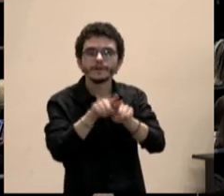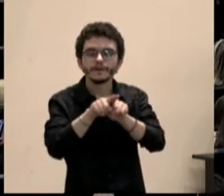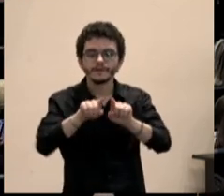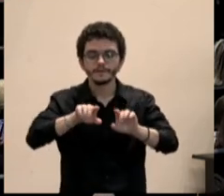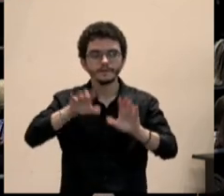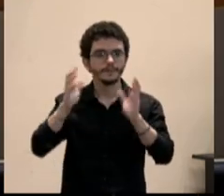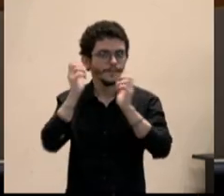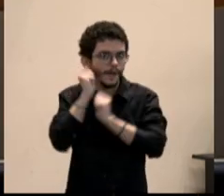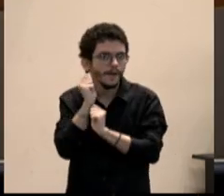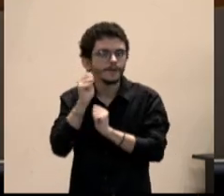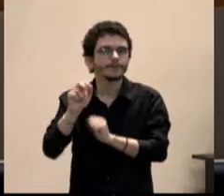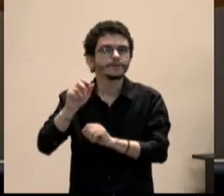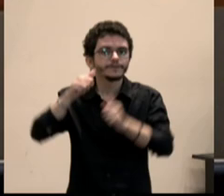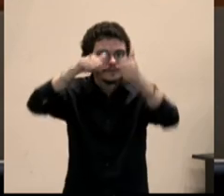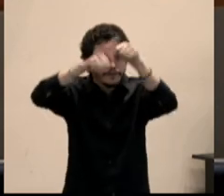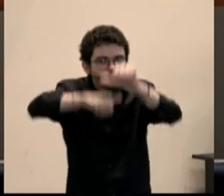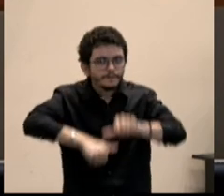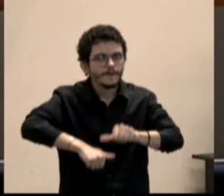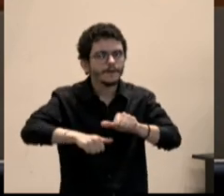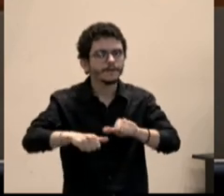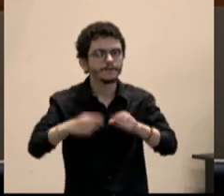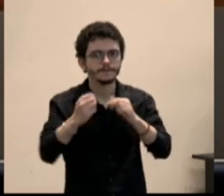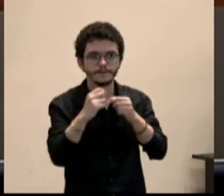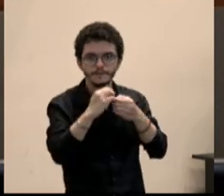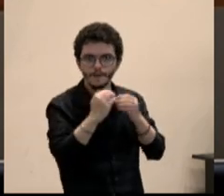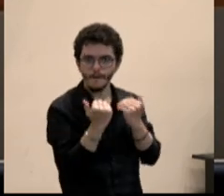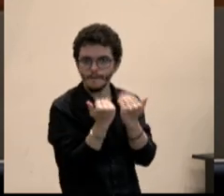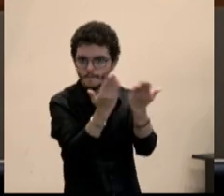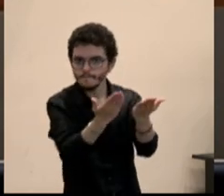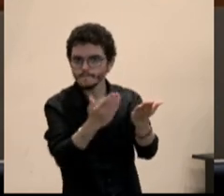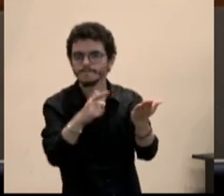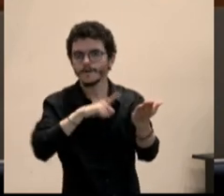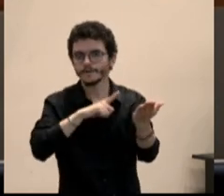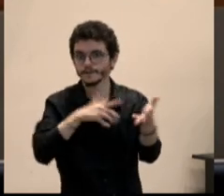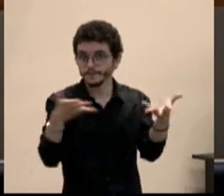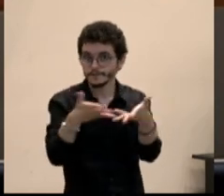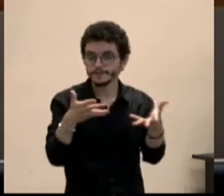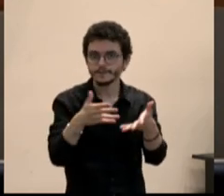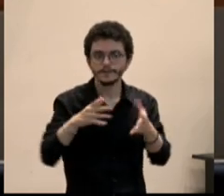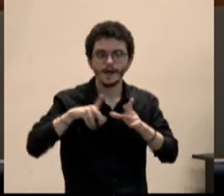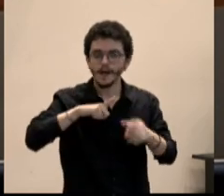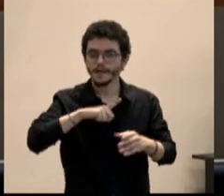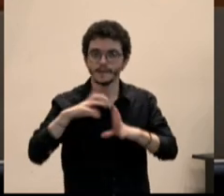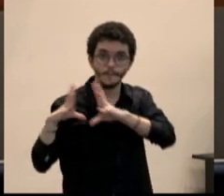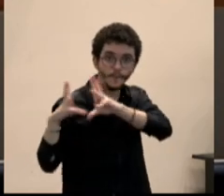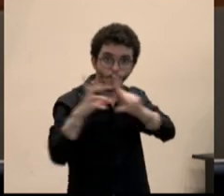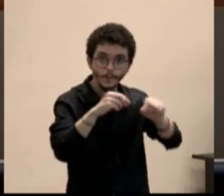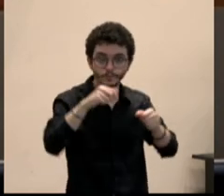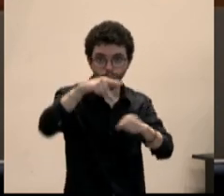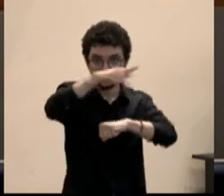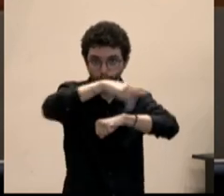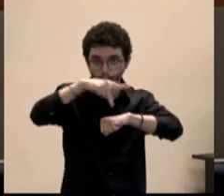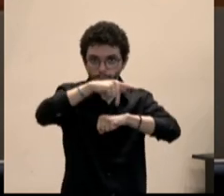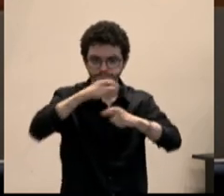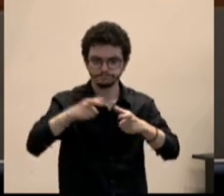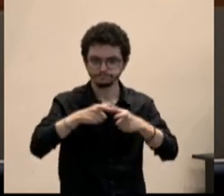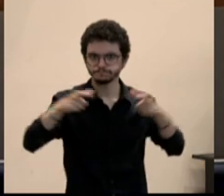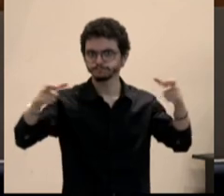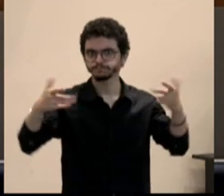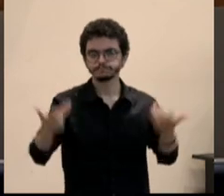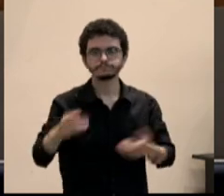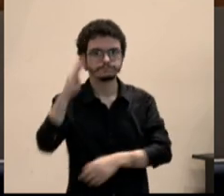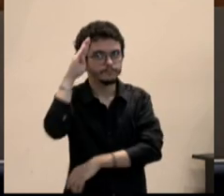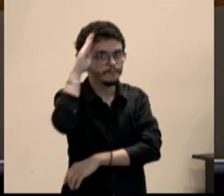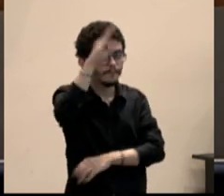avaliação externa que hoje nós estamos aí, né, para todo o país, em larga escala, principalmente